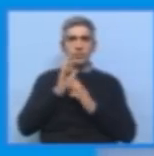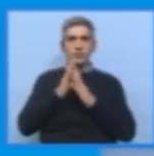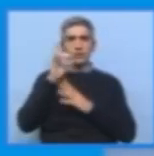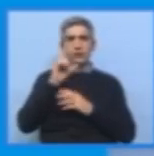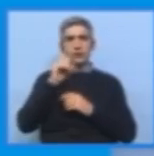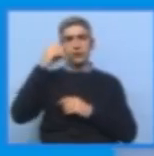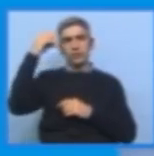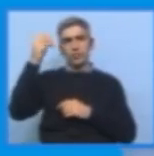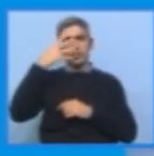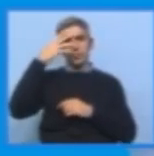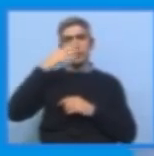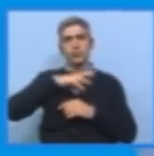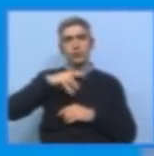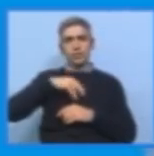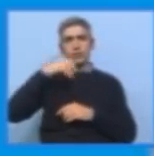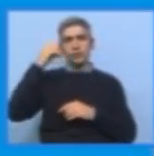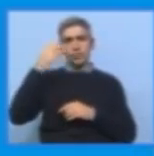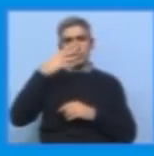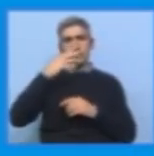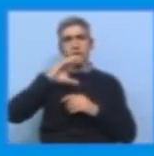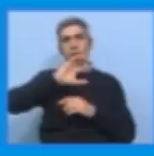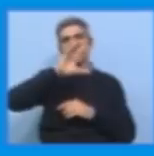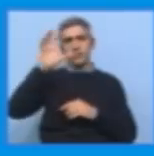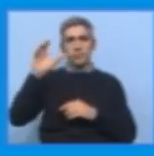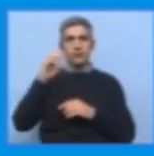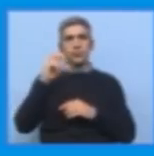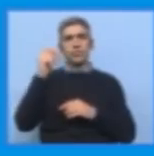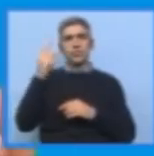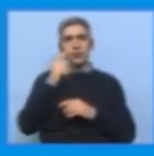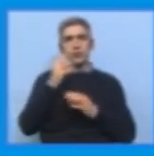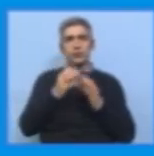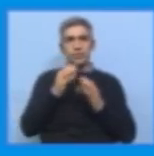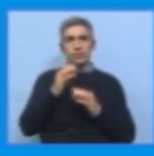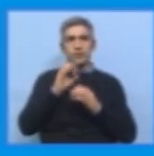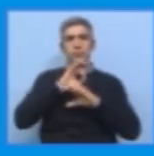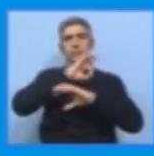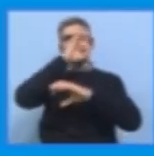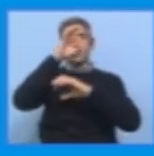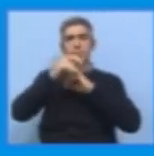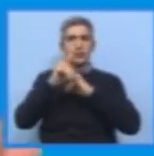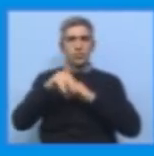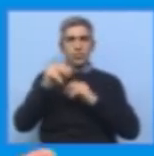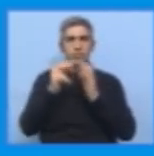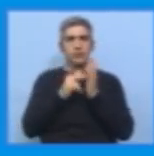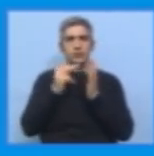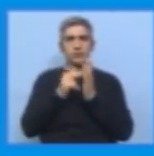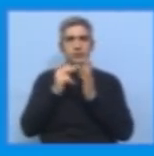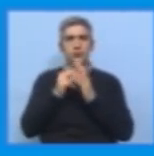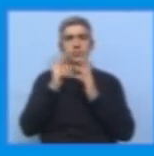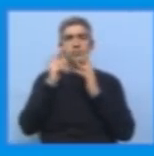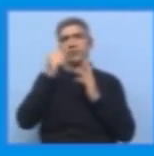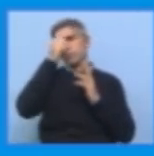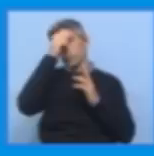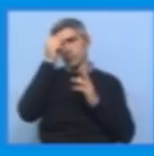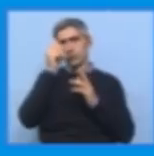é a luz do mundo, luz das nações, sol da justiça, que jamais se põe no horizonte à espera, a tal esperança do domingo